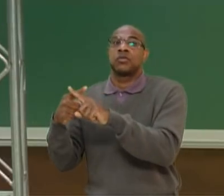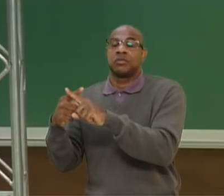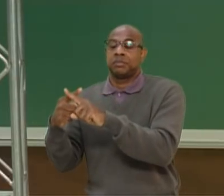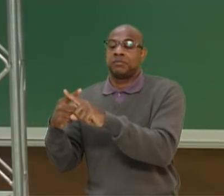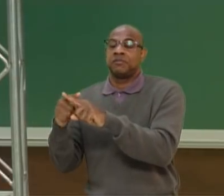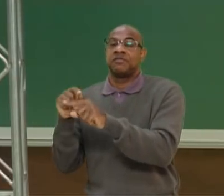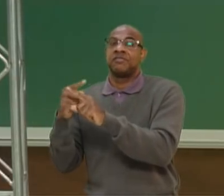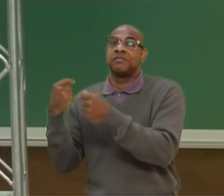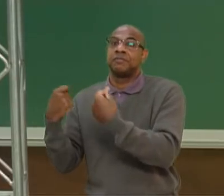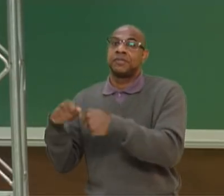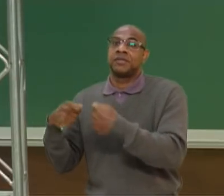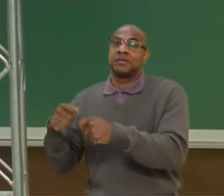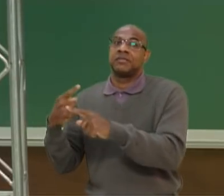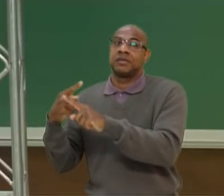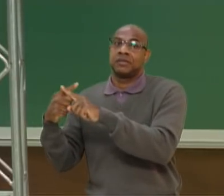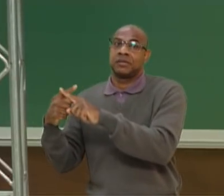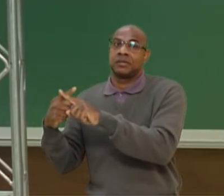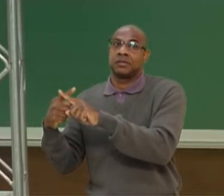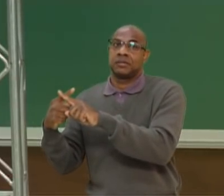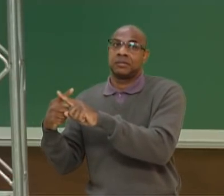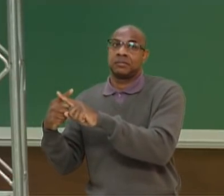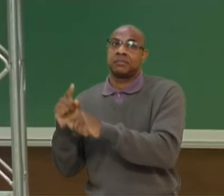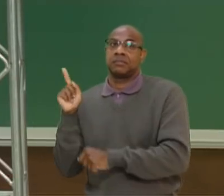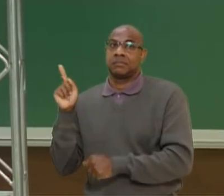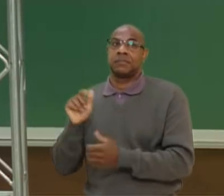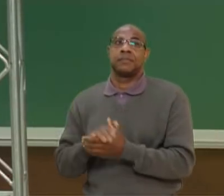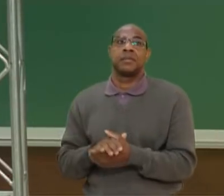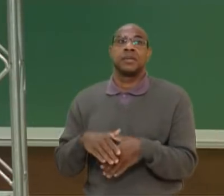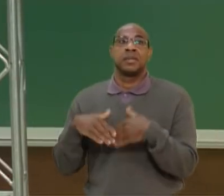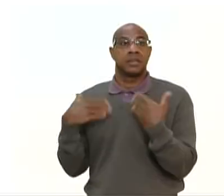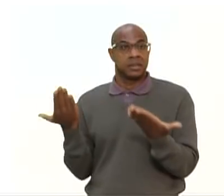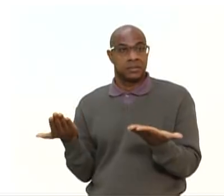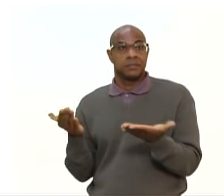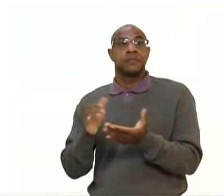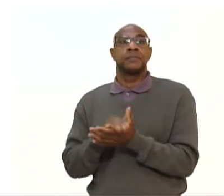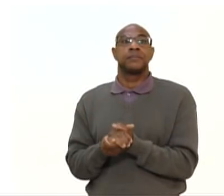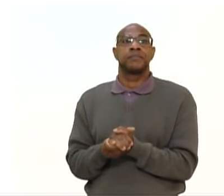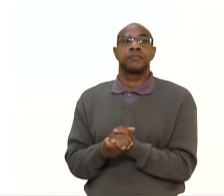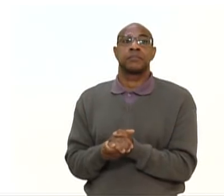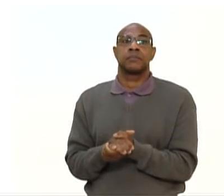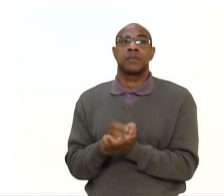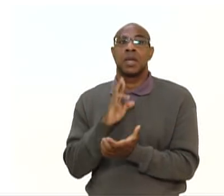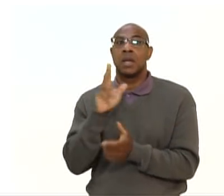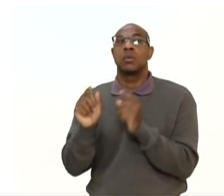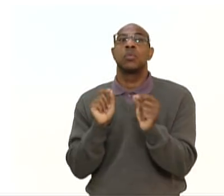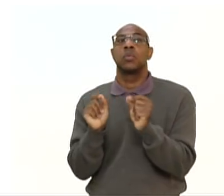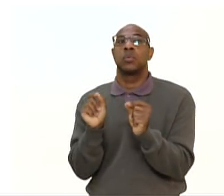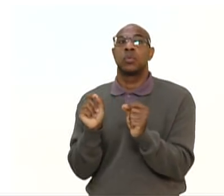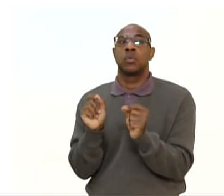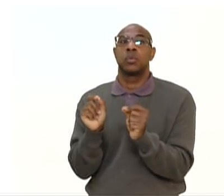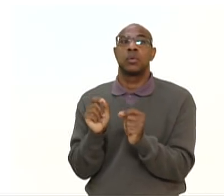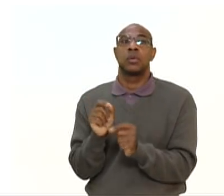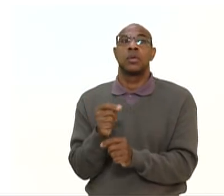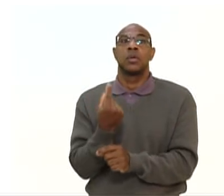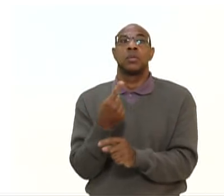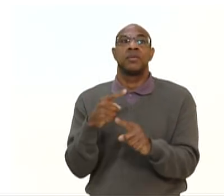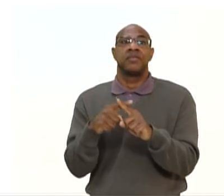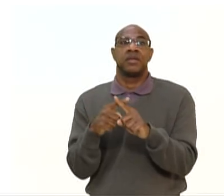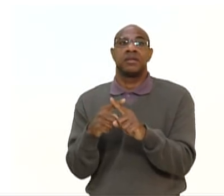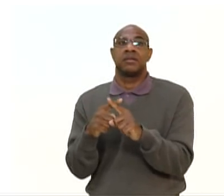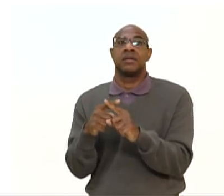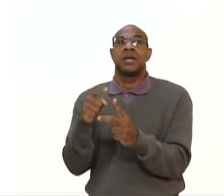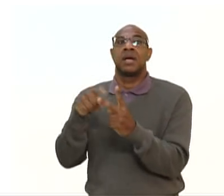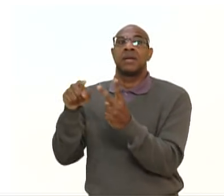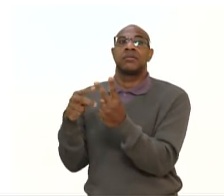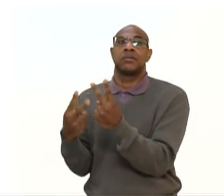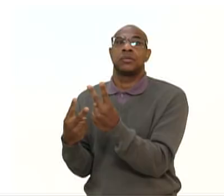e o denominador por raiz de 2. Fazendo isso daqui, nós vamos ter 1 vezes raiz de 2, raiz de